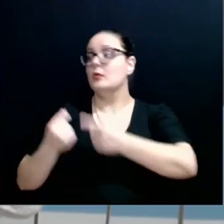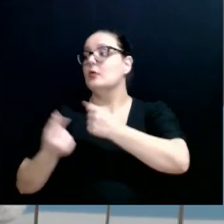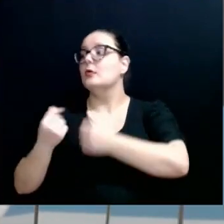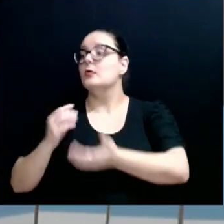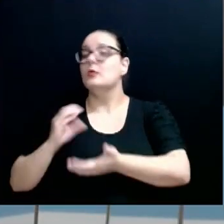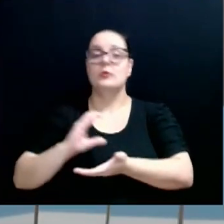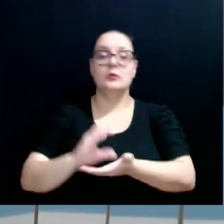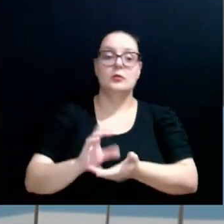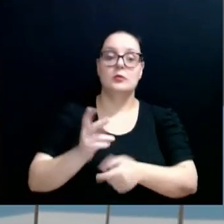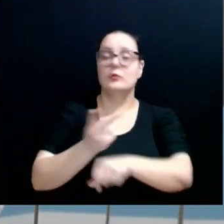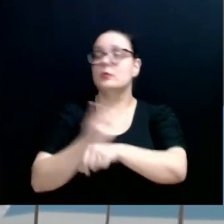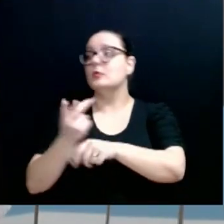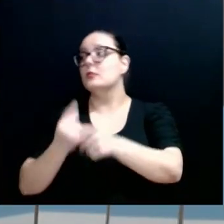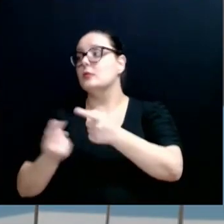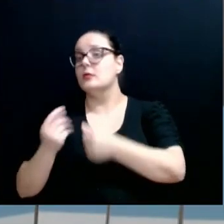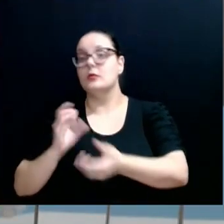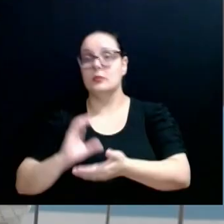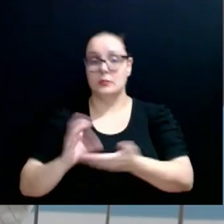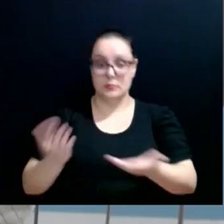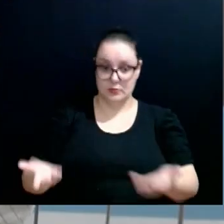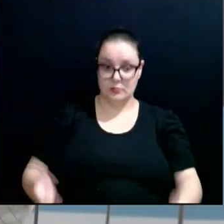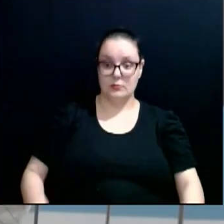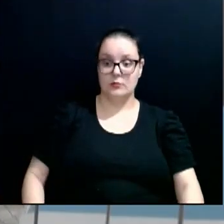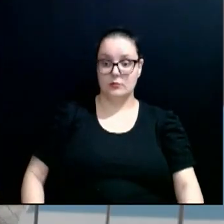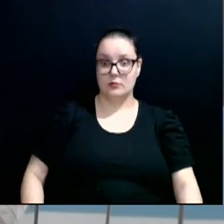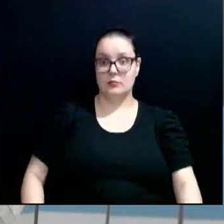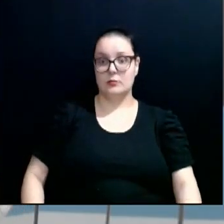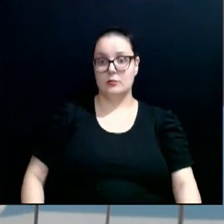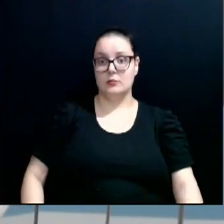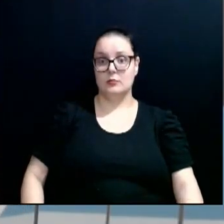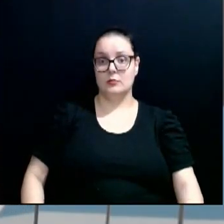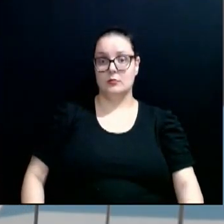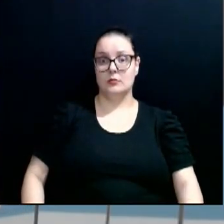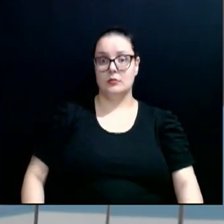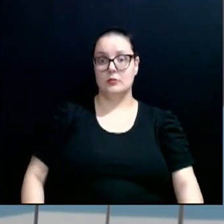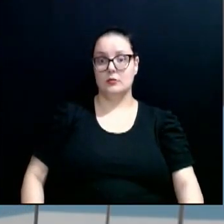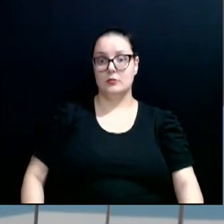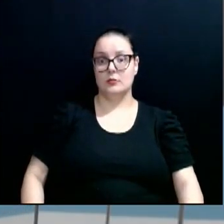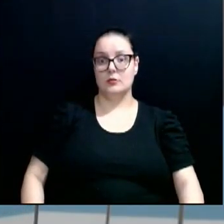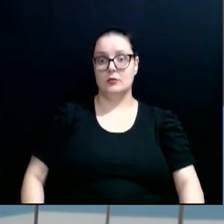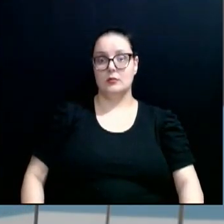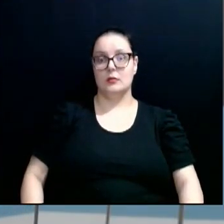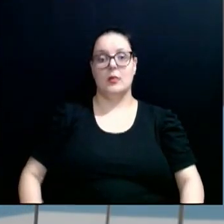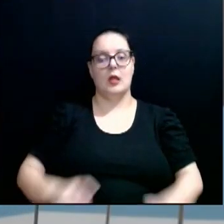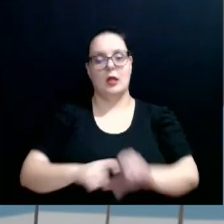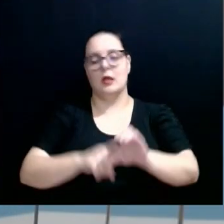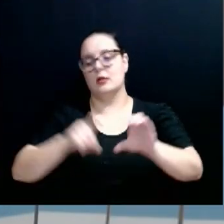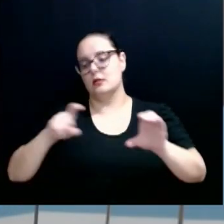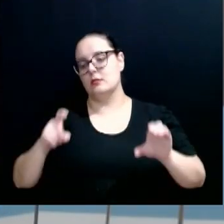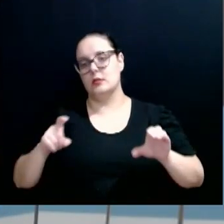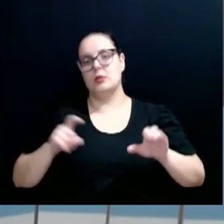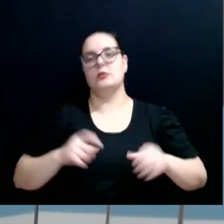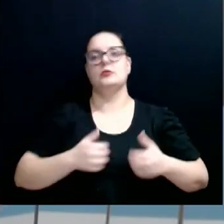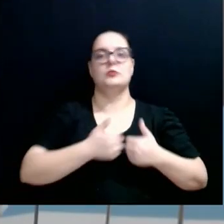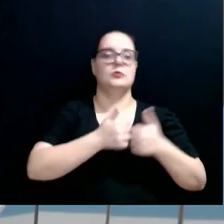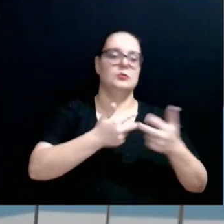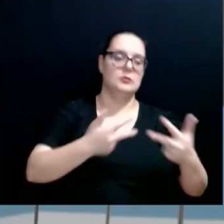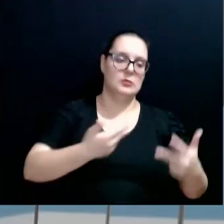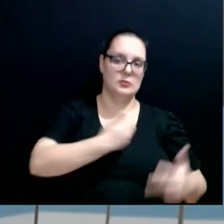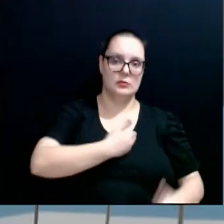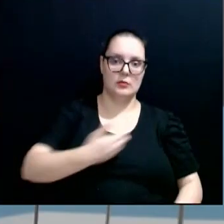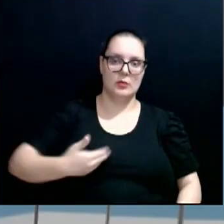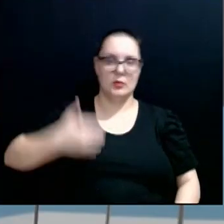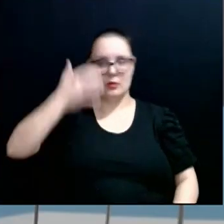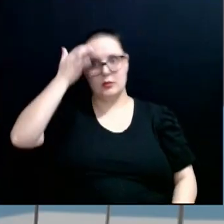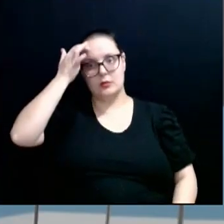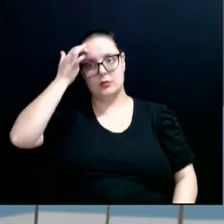orçamento. Então, independe da licitação do transporte público, né? O que a gente colocou ali são as 60 vans